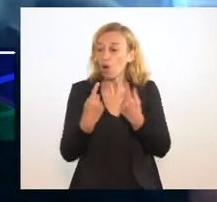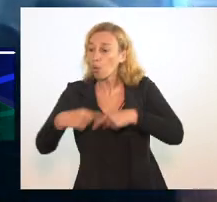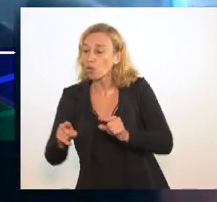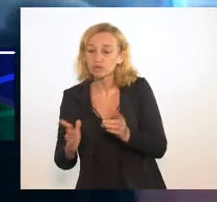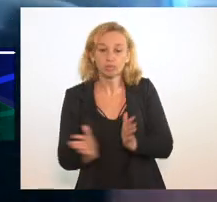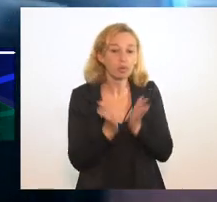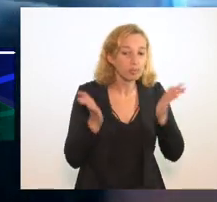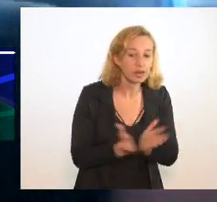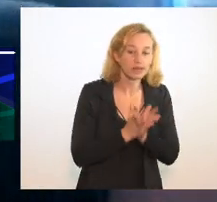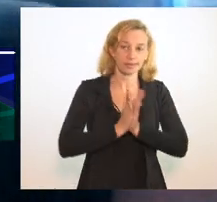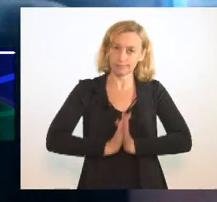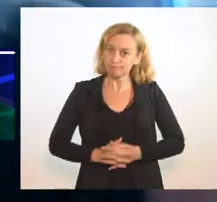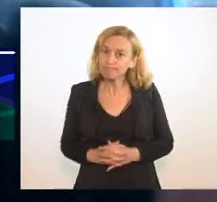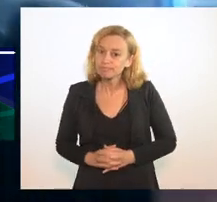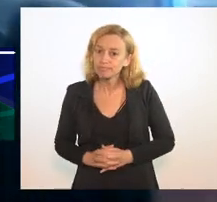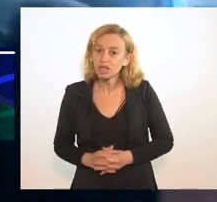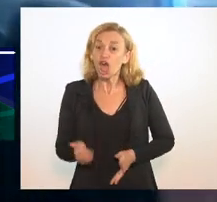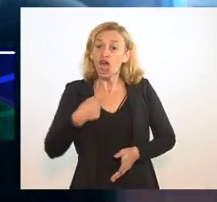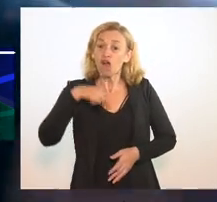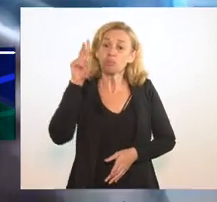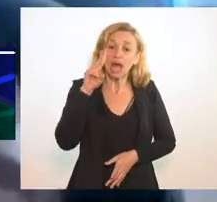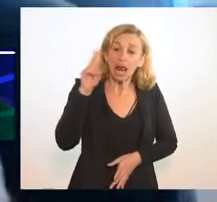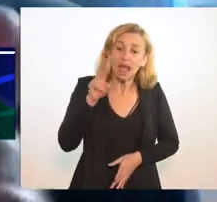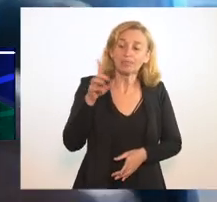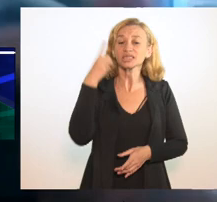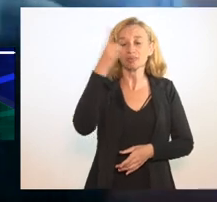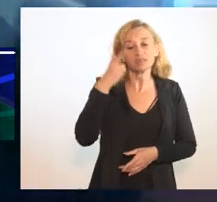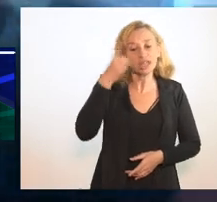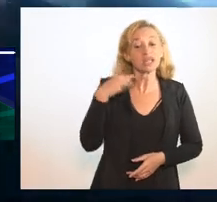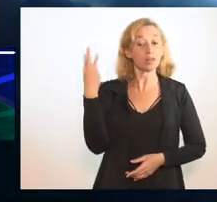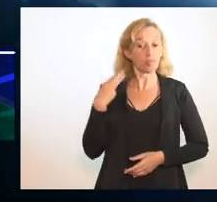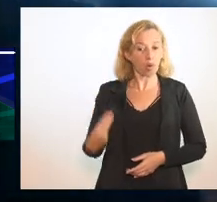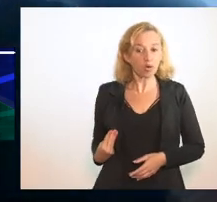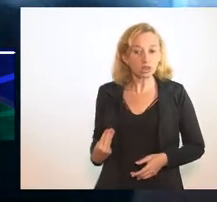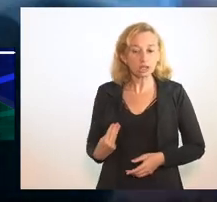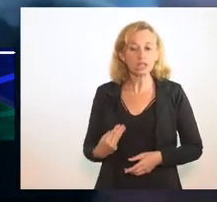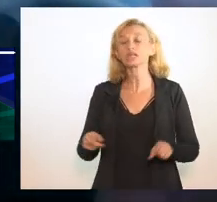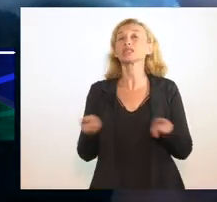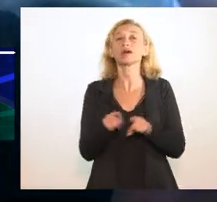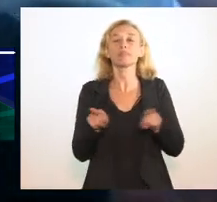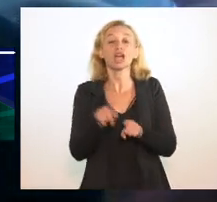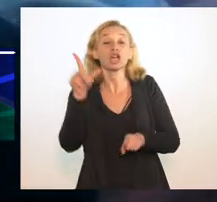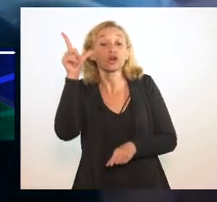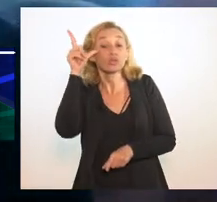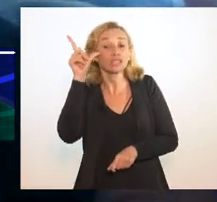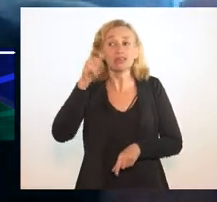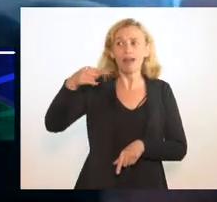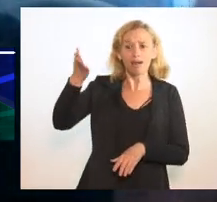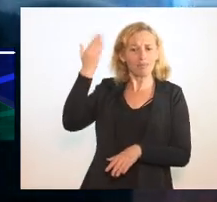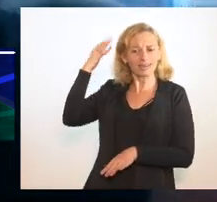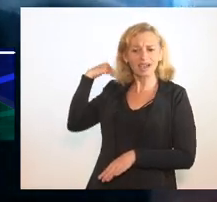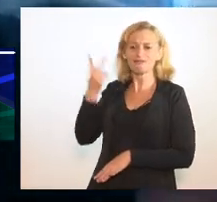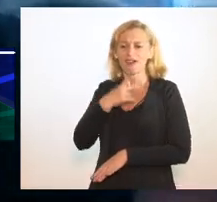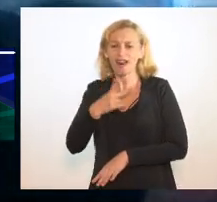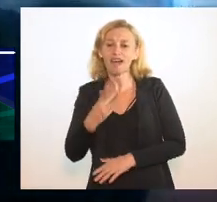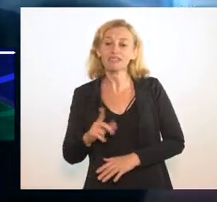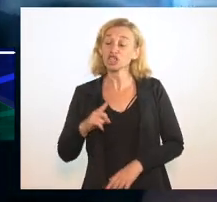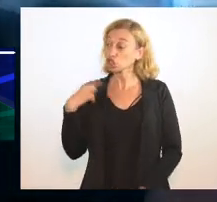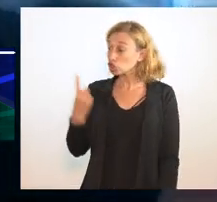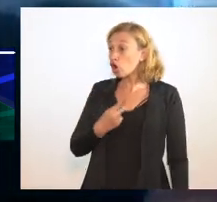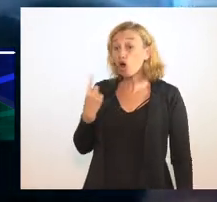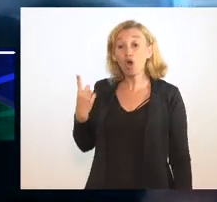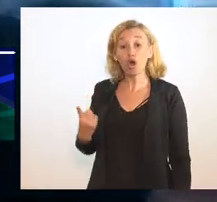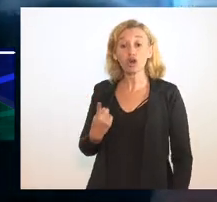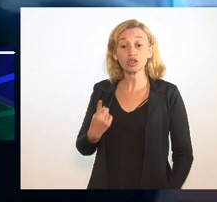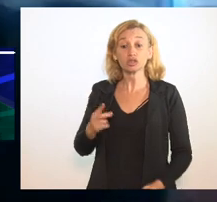pobreza, à miséria e à exclusão. Eu me lembro que a deputada Mônica Francisco, a deputada Lucinha, lá atrás, falaram: nós